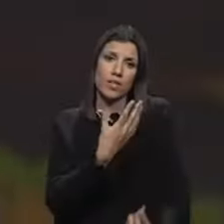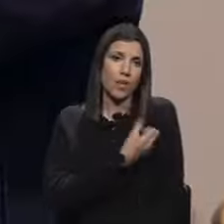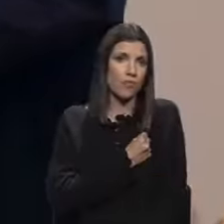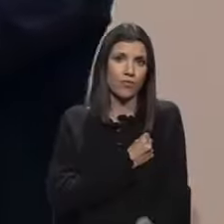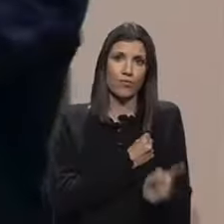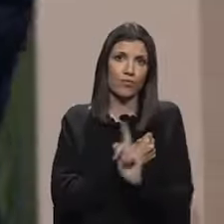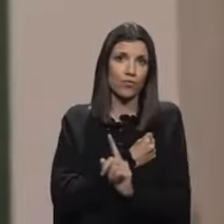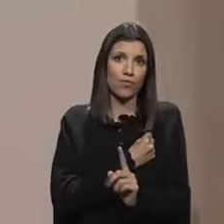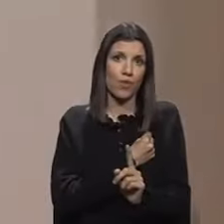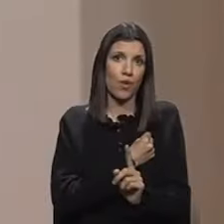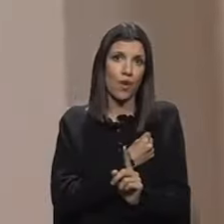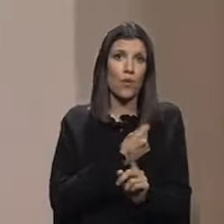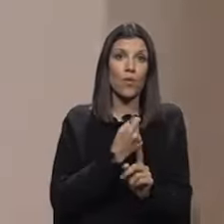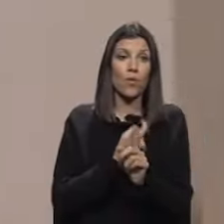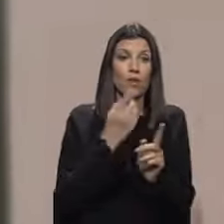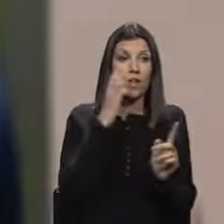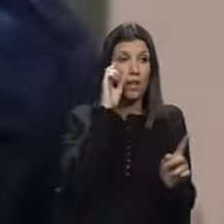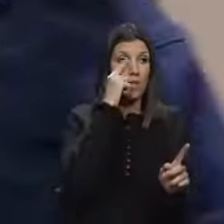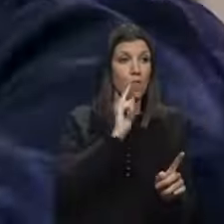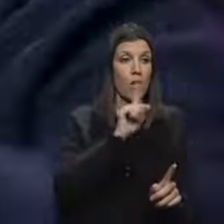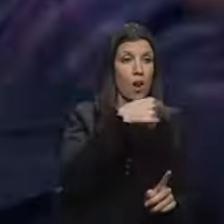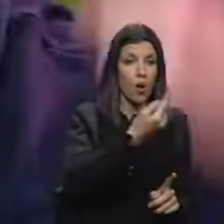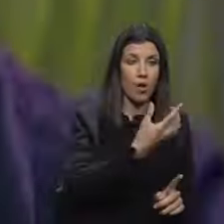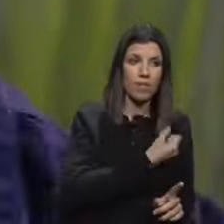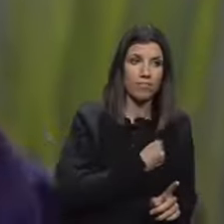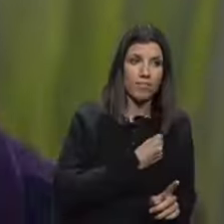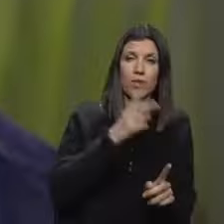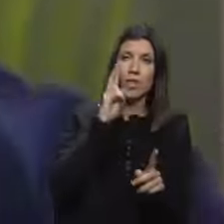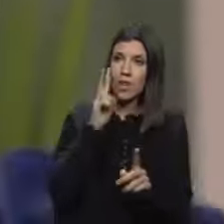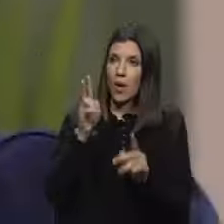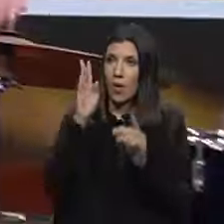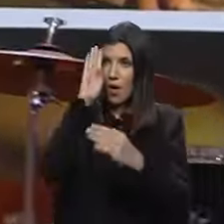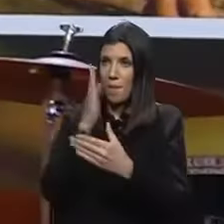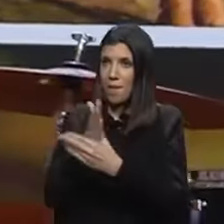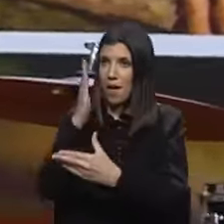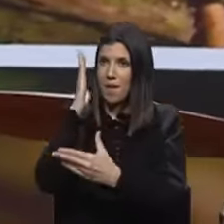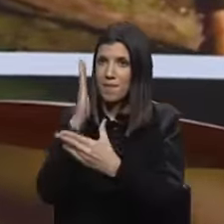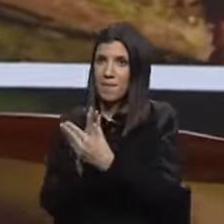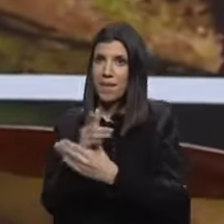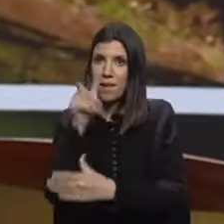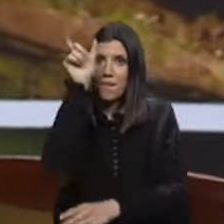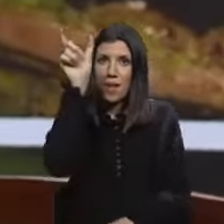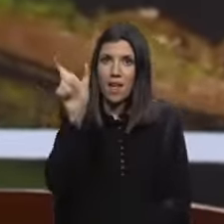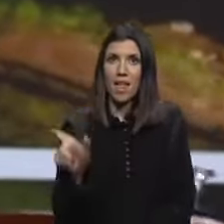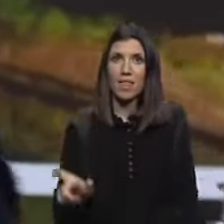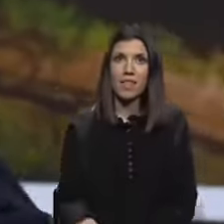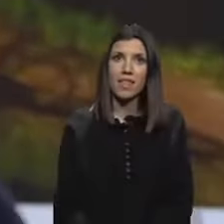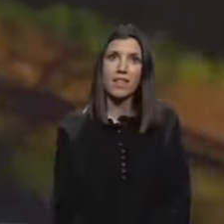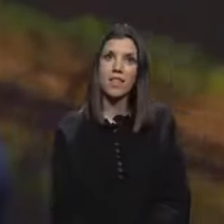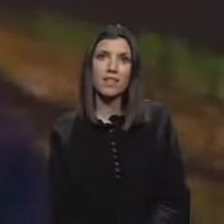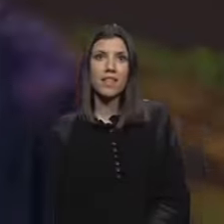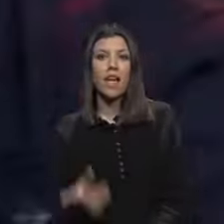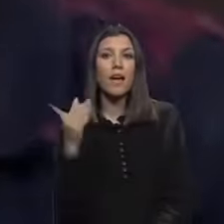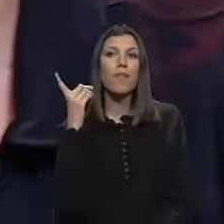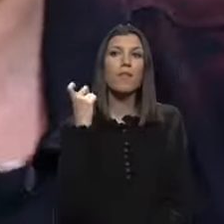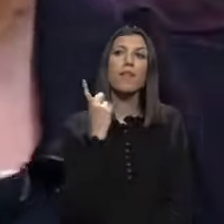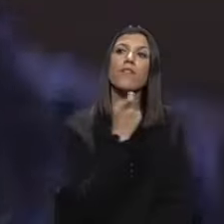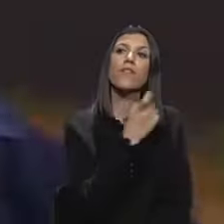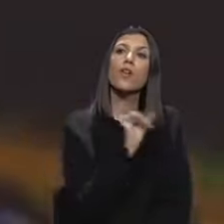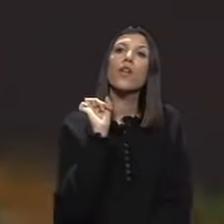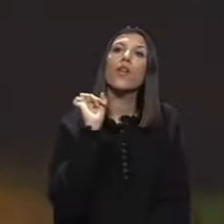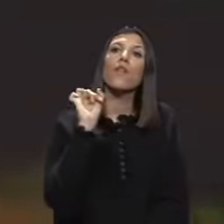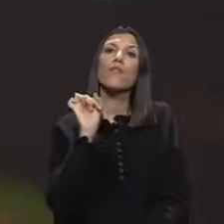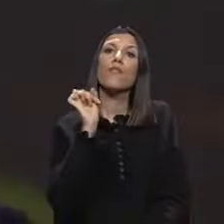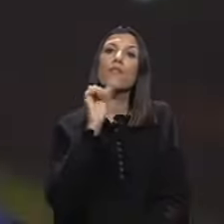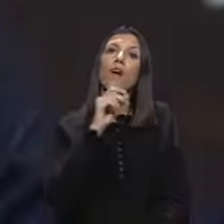só tenho olhos para ti. A brisa leva o teu perfume